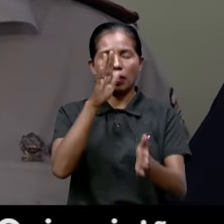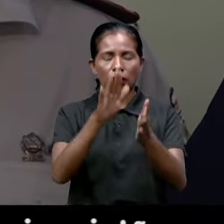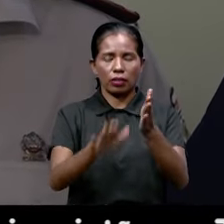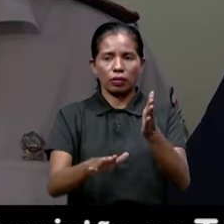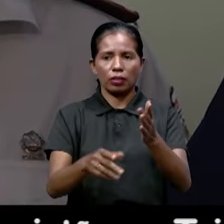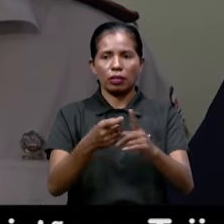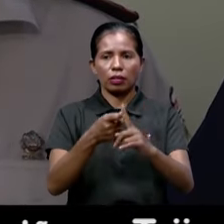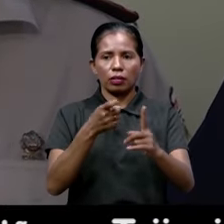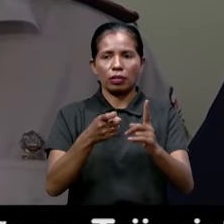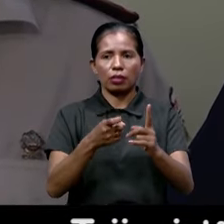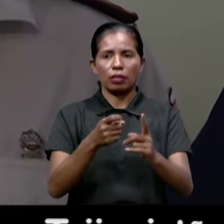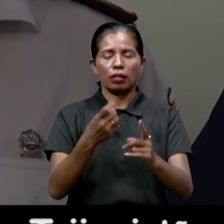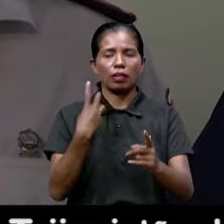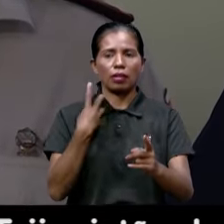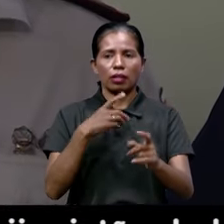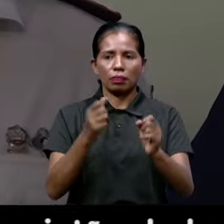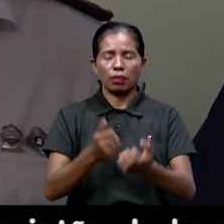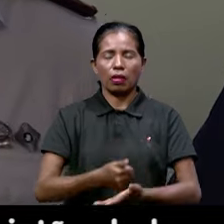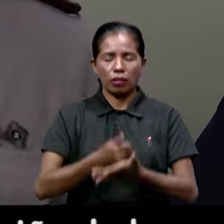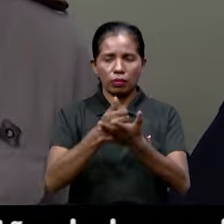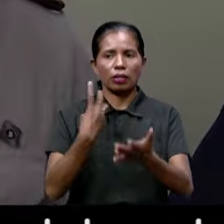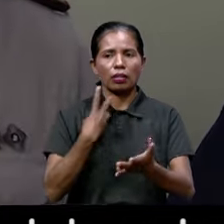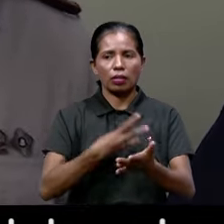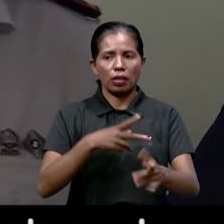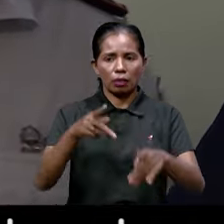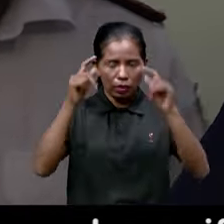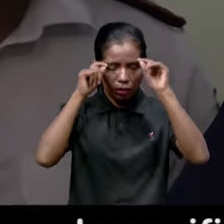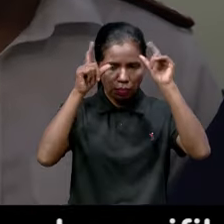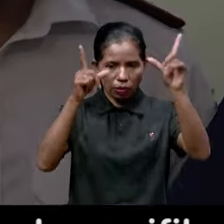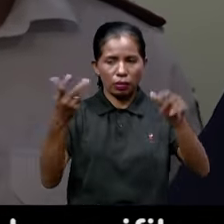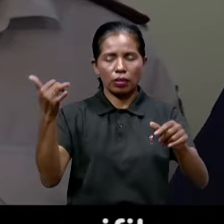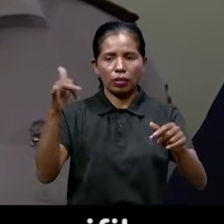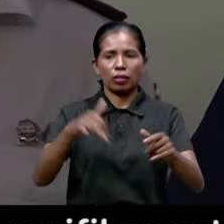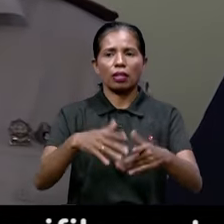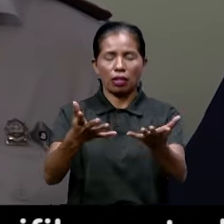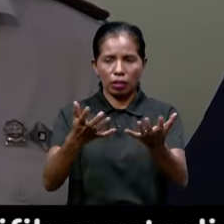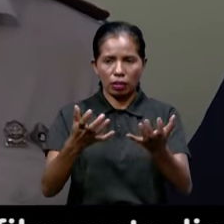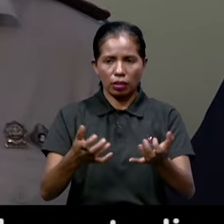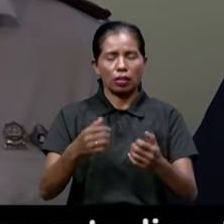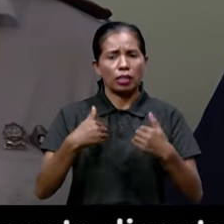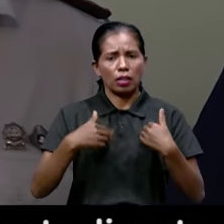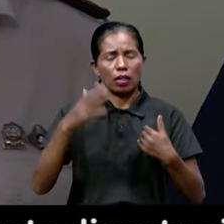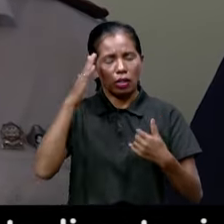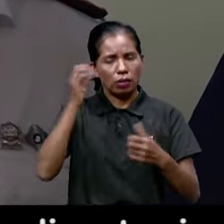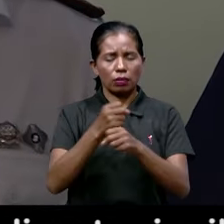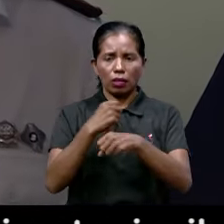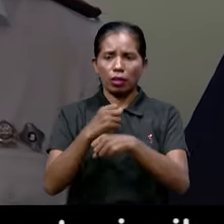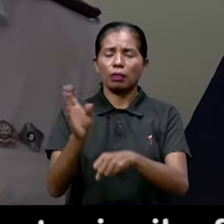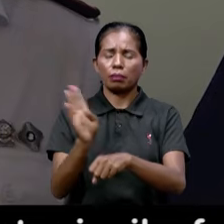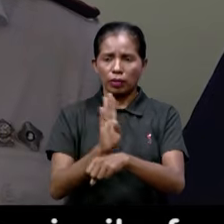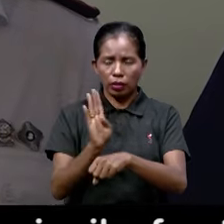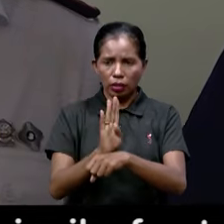saun ni fi na hasaitia para at bela facilita. Timor One sir sir nebe makar iha Hanoi atau halu bisnis para at bela